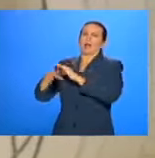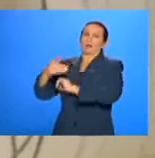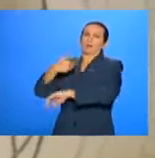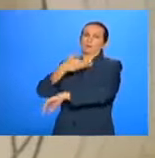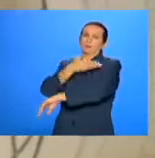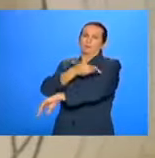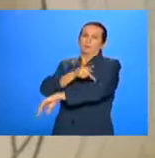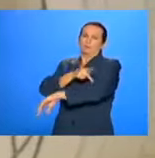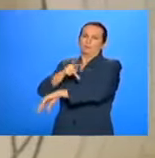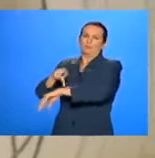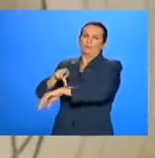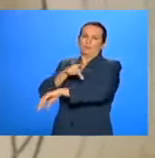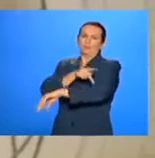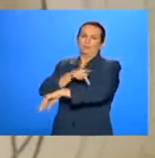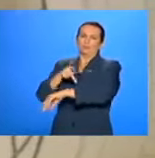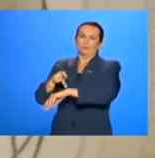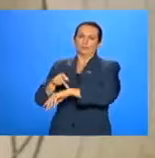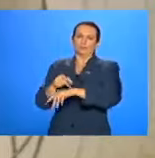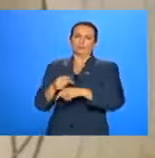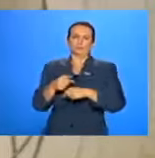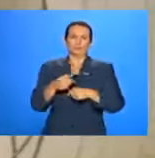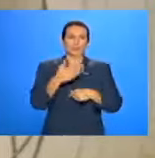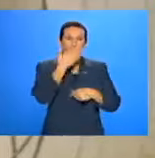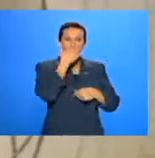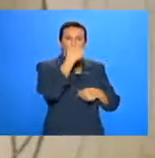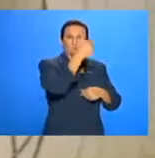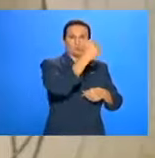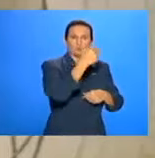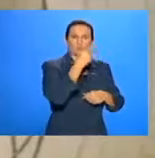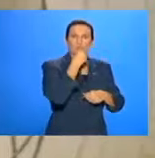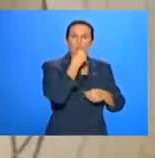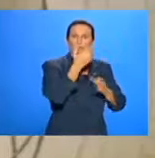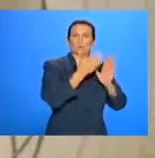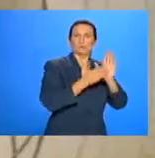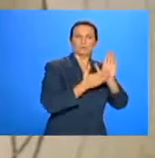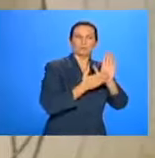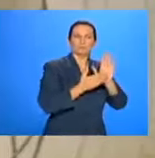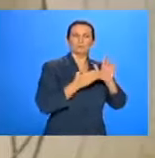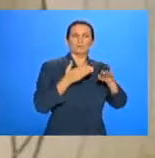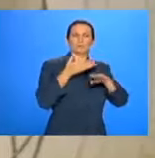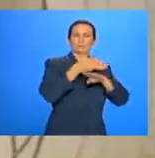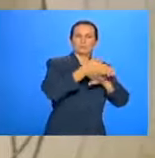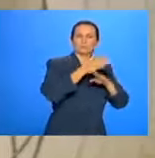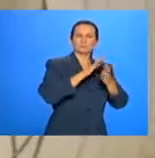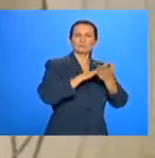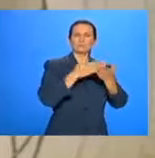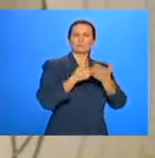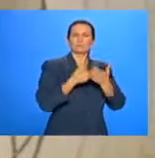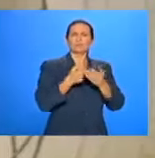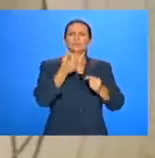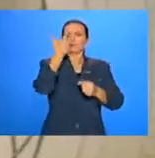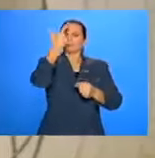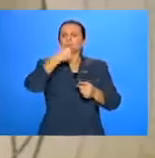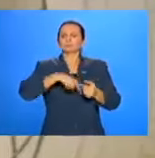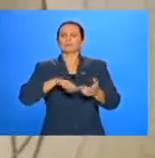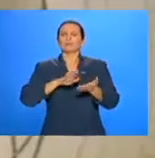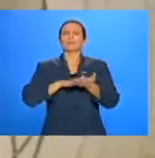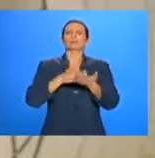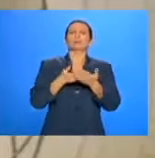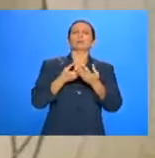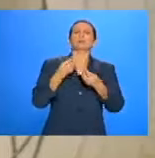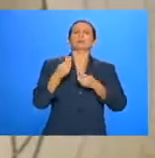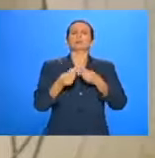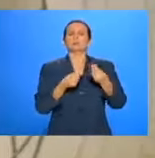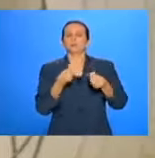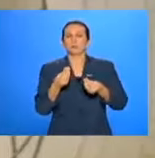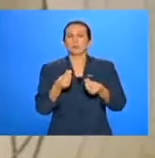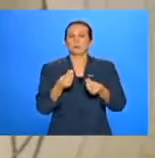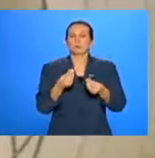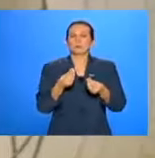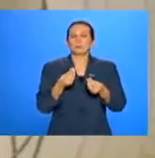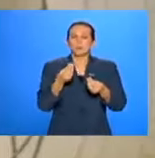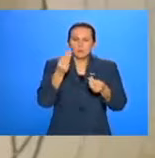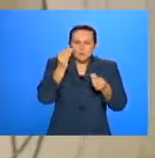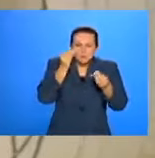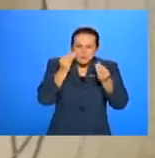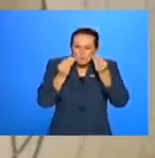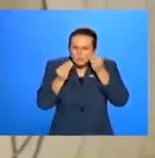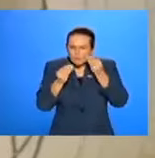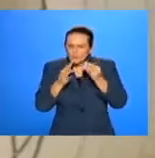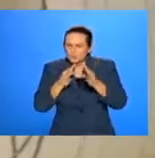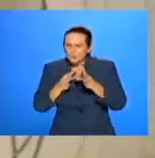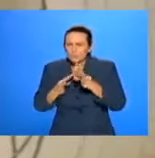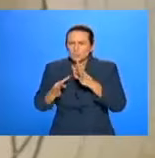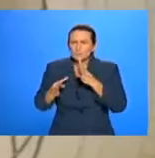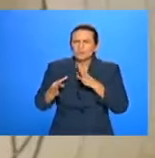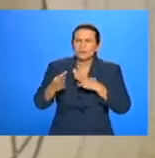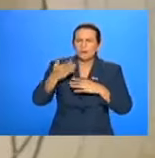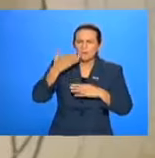ele, entendeu? Então, o que esse intérprete tem que fazer? Esse intérprete, ele tem que procurar novos